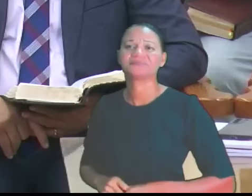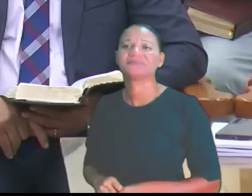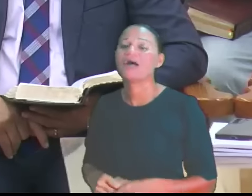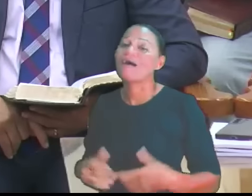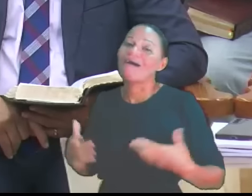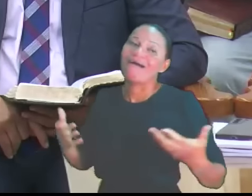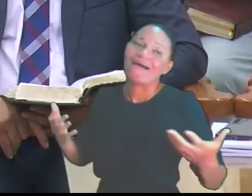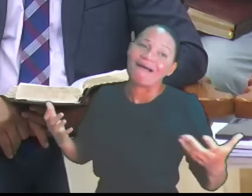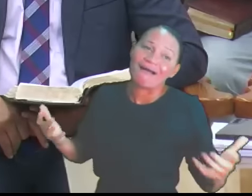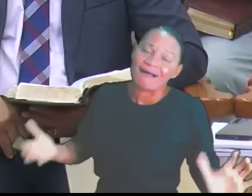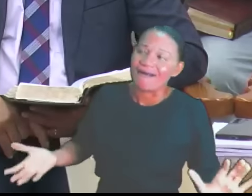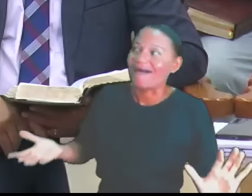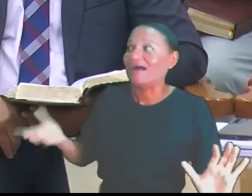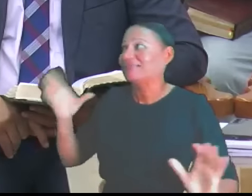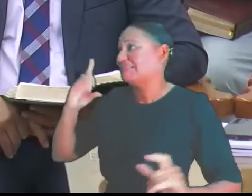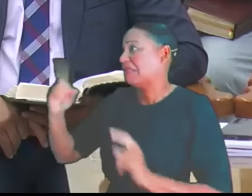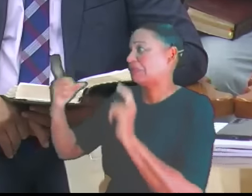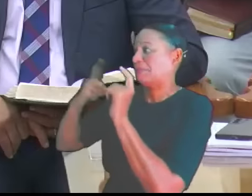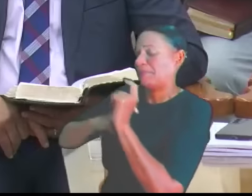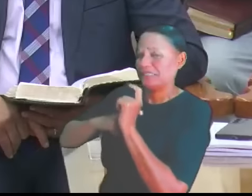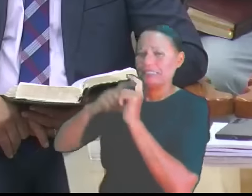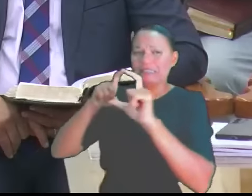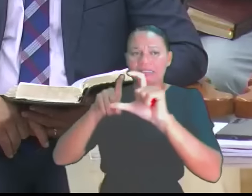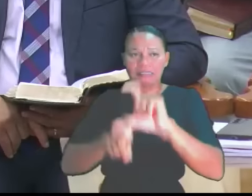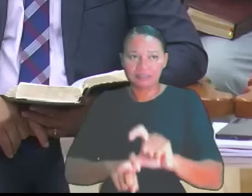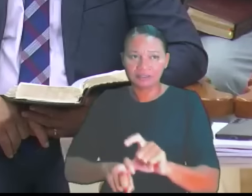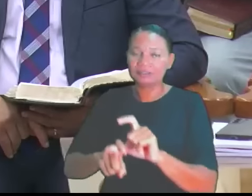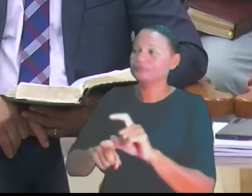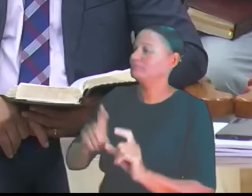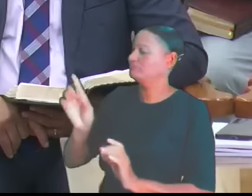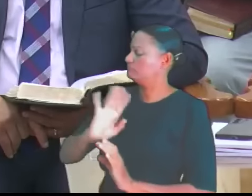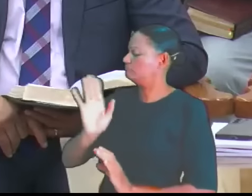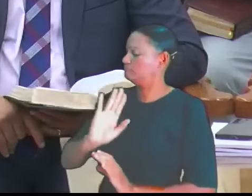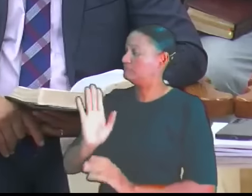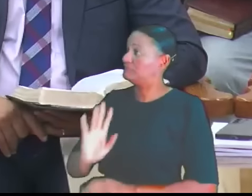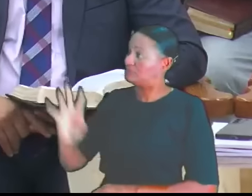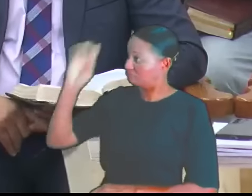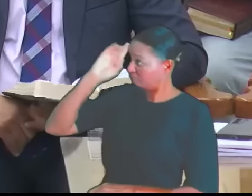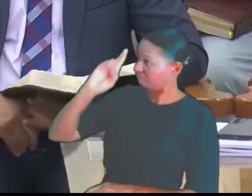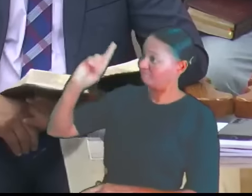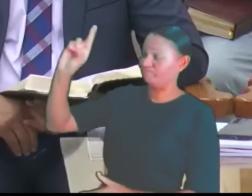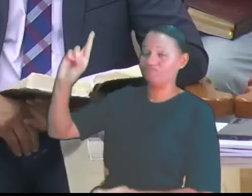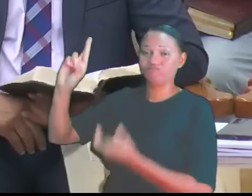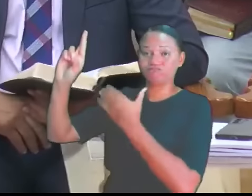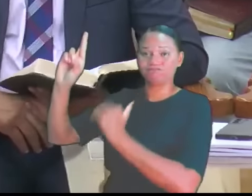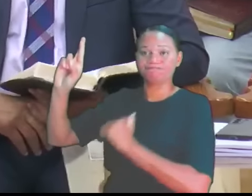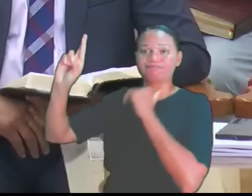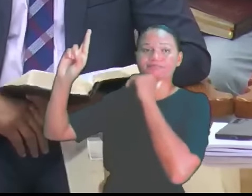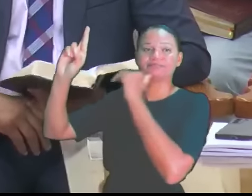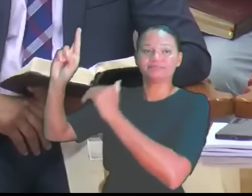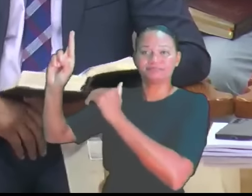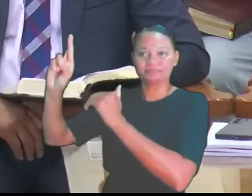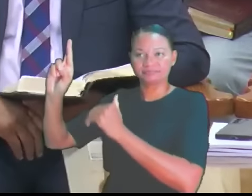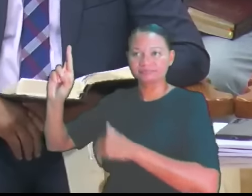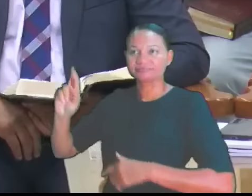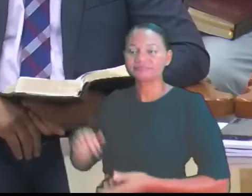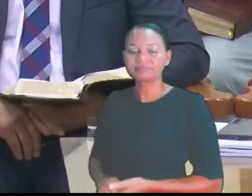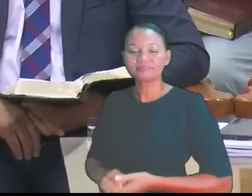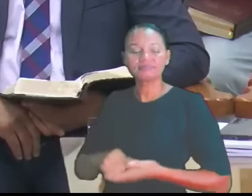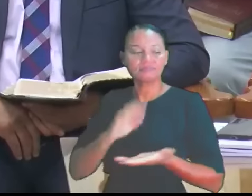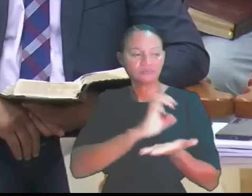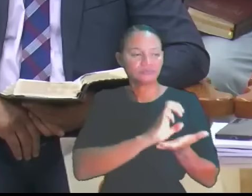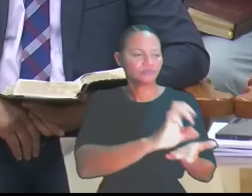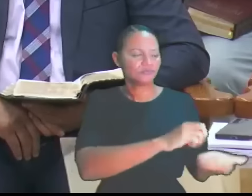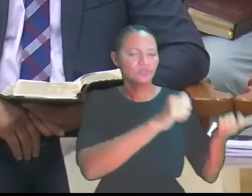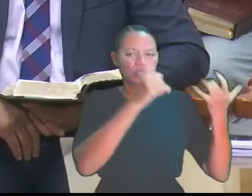Ah, será que Deus depende de mim, de você? Ele é o Senhor. Elias disse: não vou comer